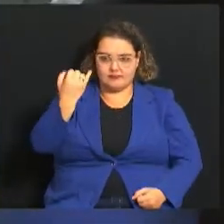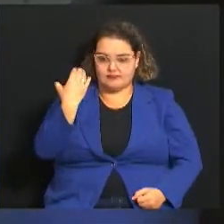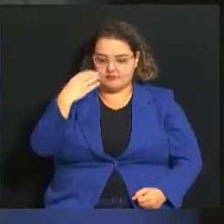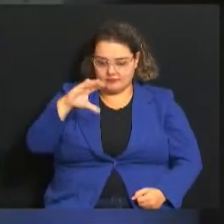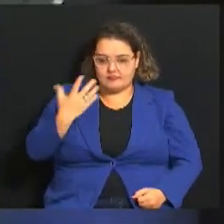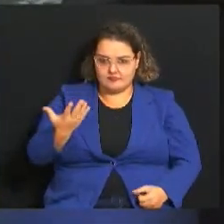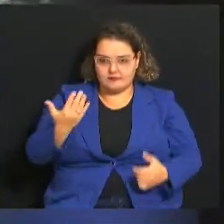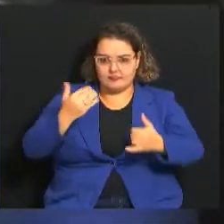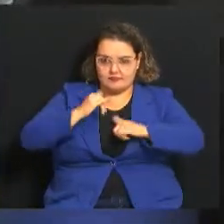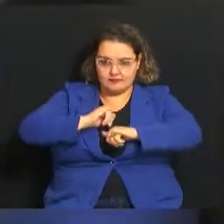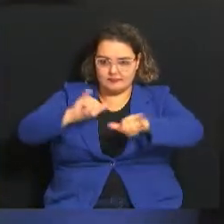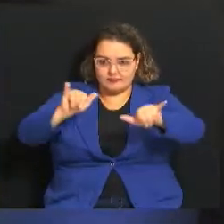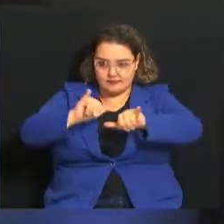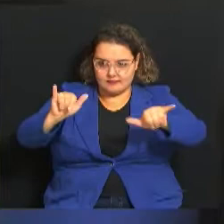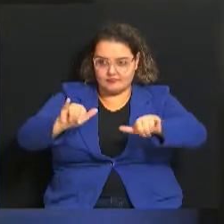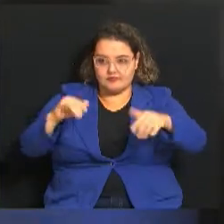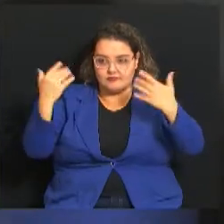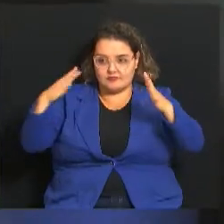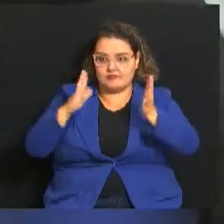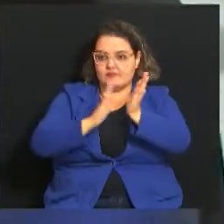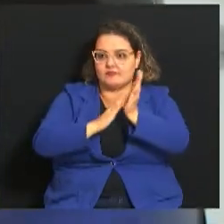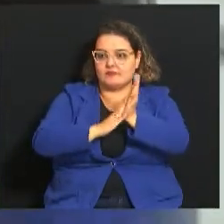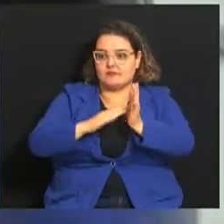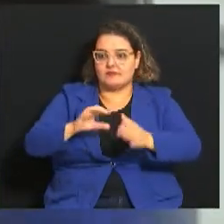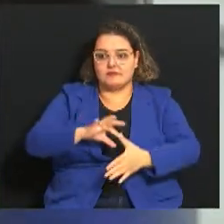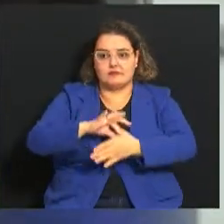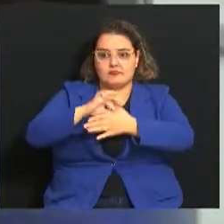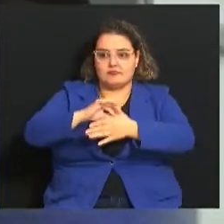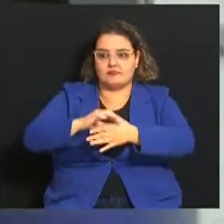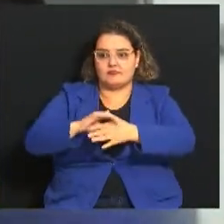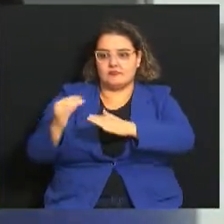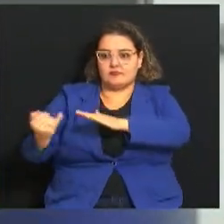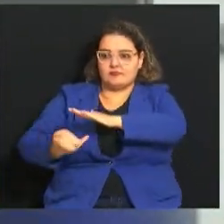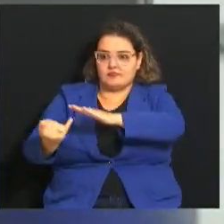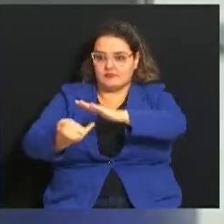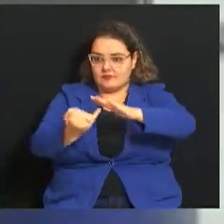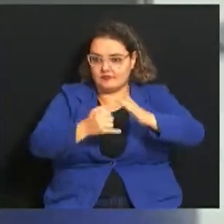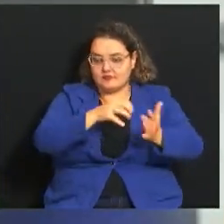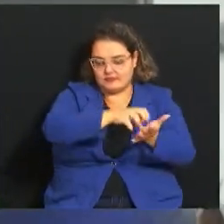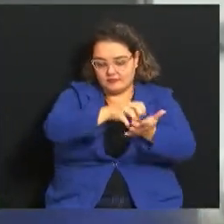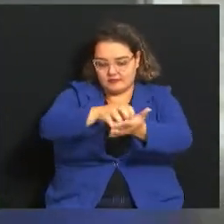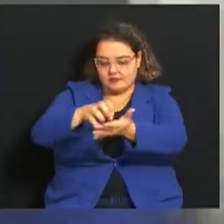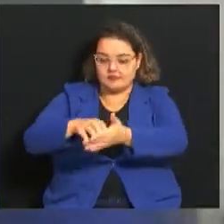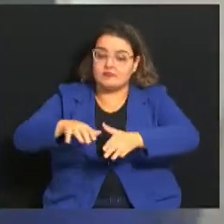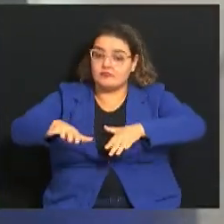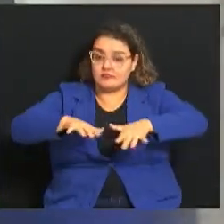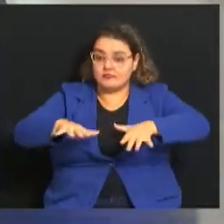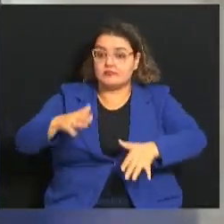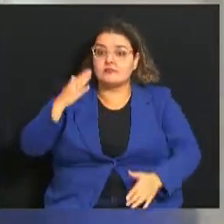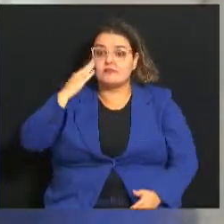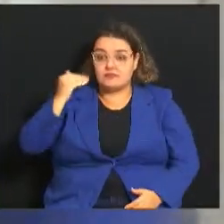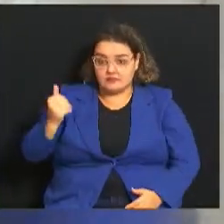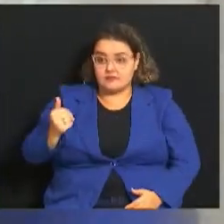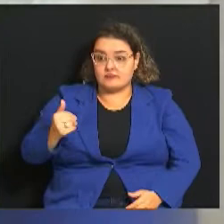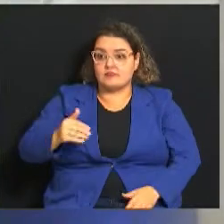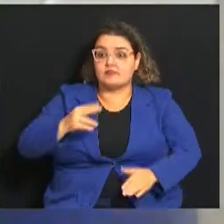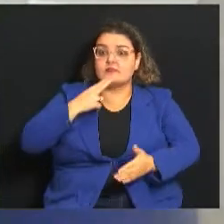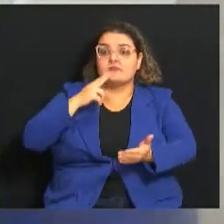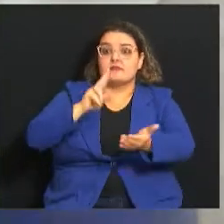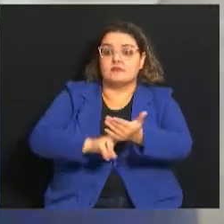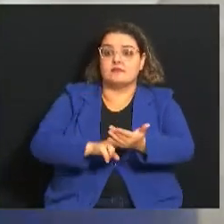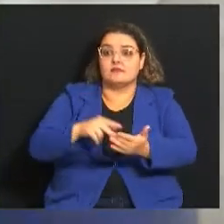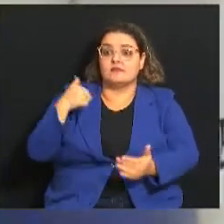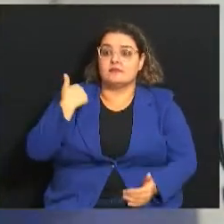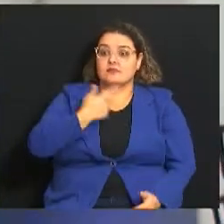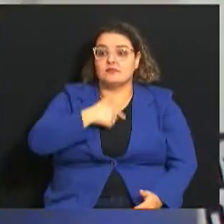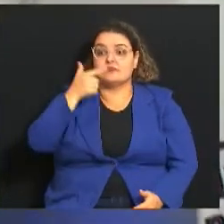Parabenizar todas as entidades e lideranças que organizaram este movimento, porque a gente sabe que através dessa carta nós vamos